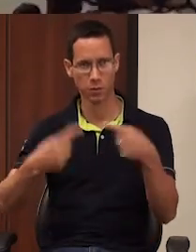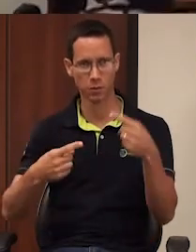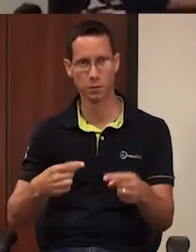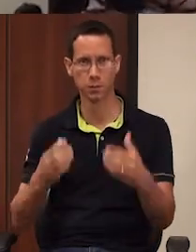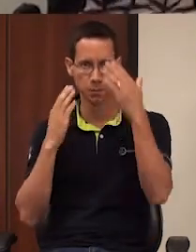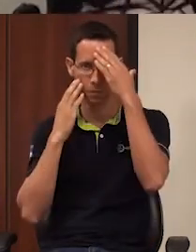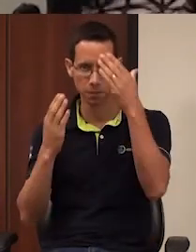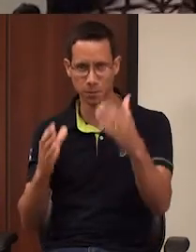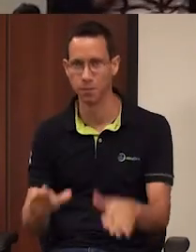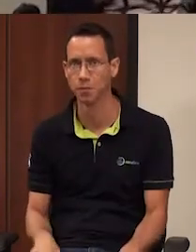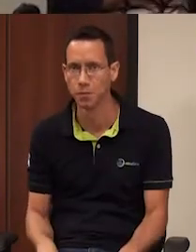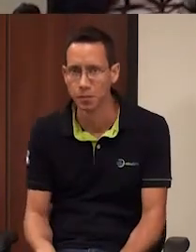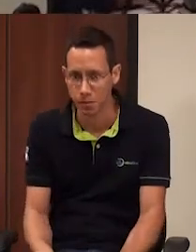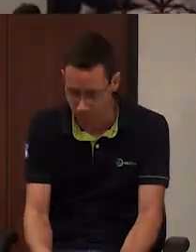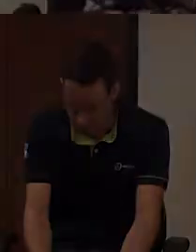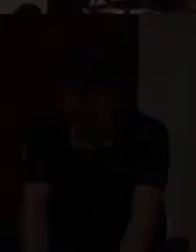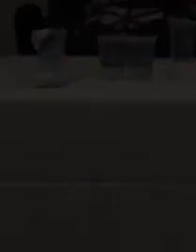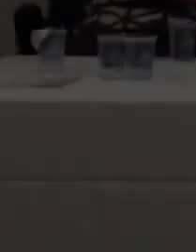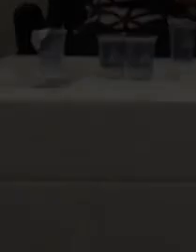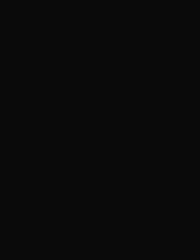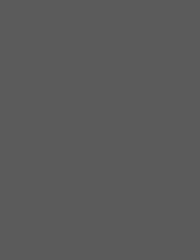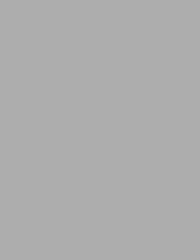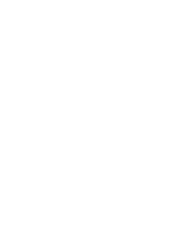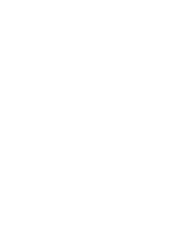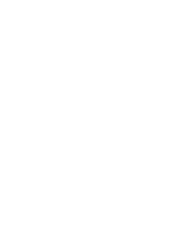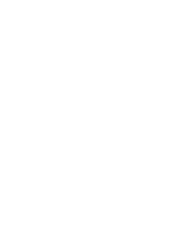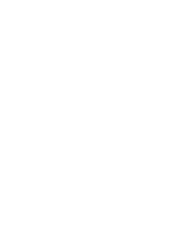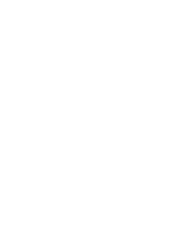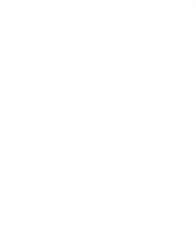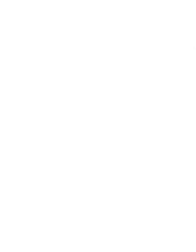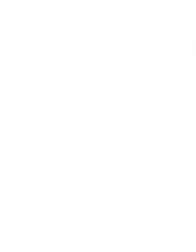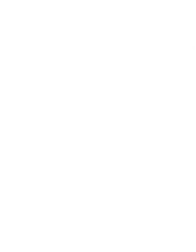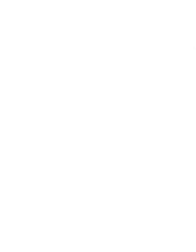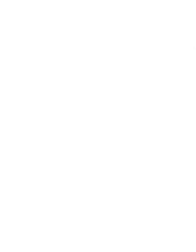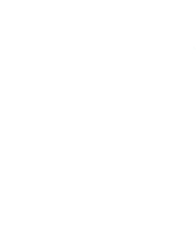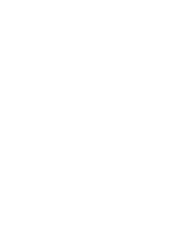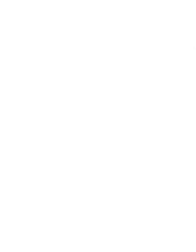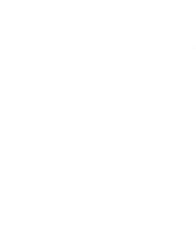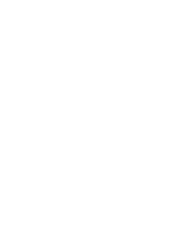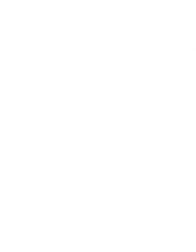Obrigada.